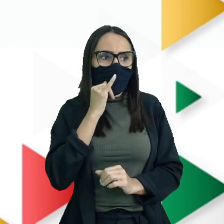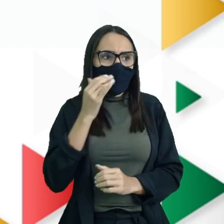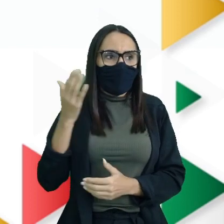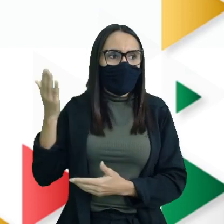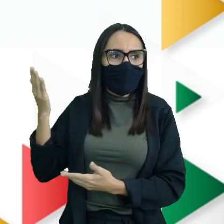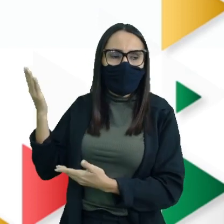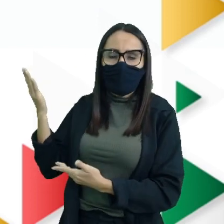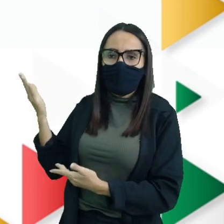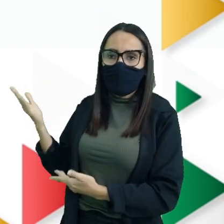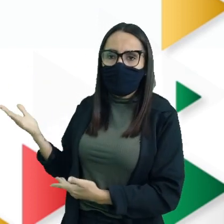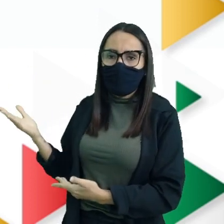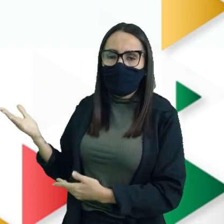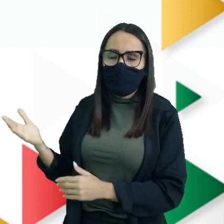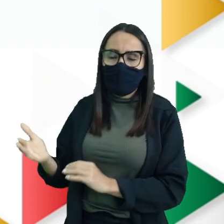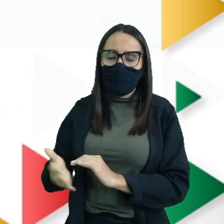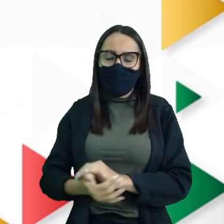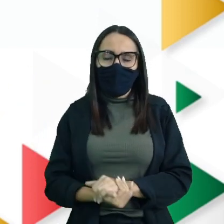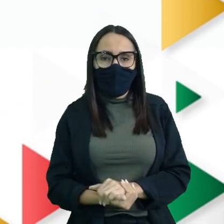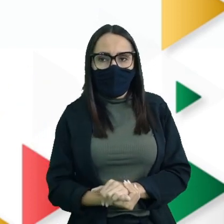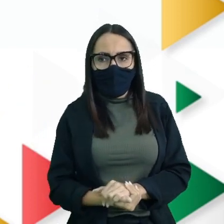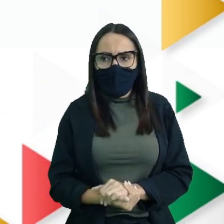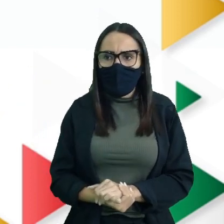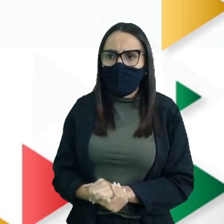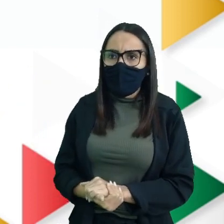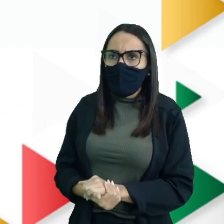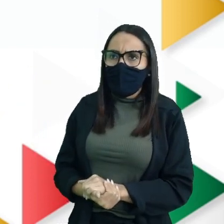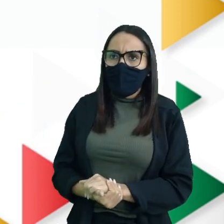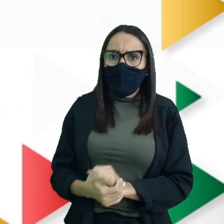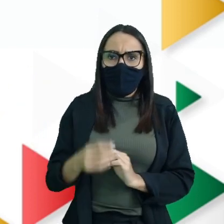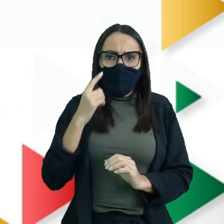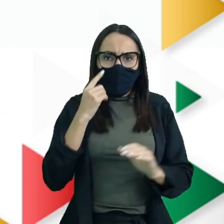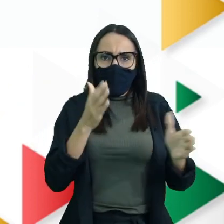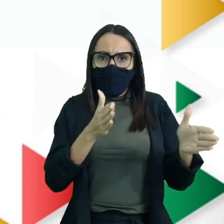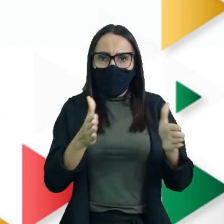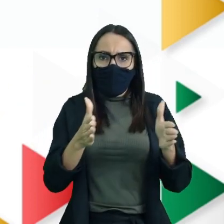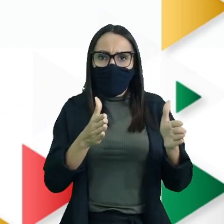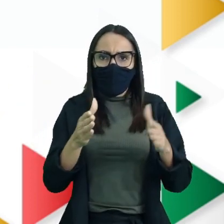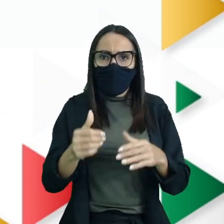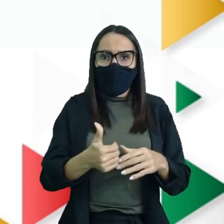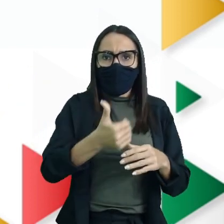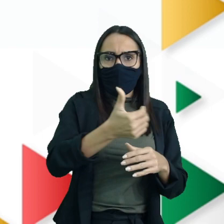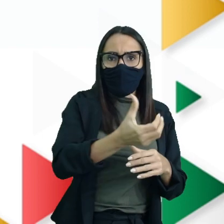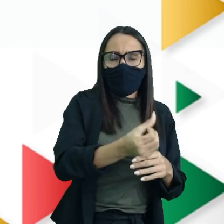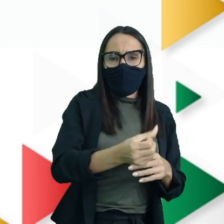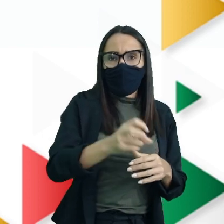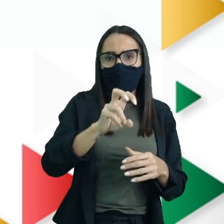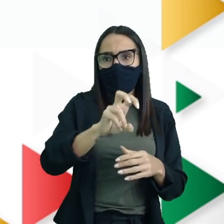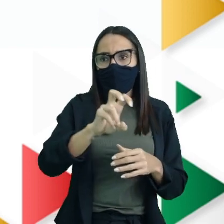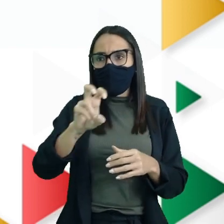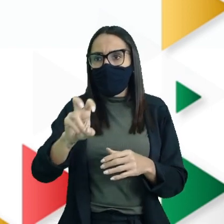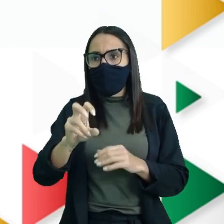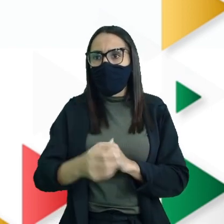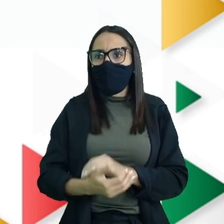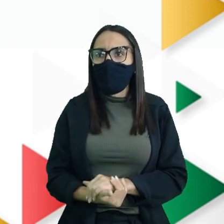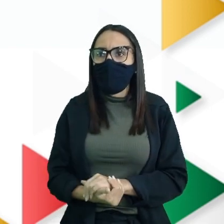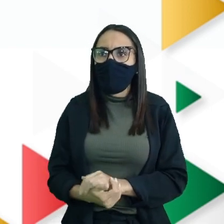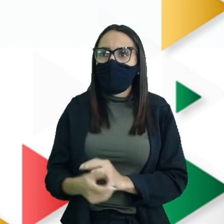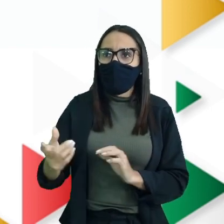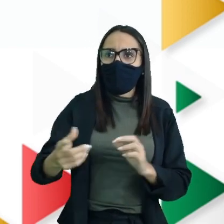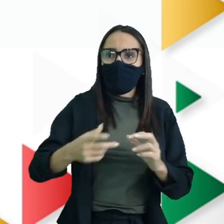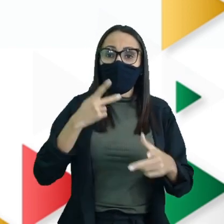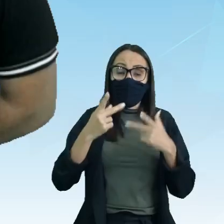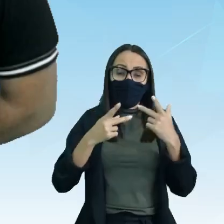vez, por favor, aí veja só, olha a época, olha aí, 1655. Então estamos falando